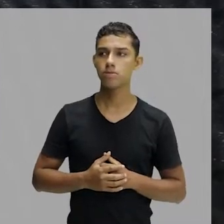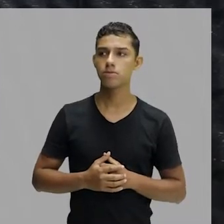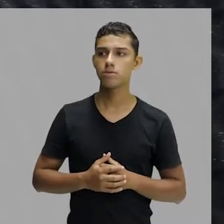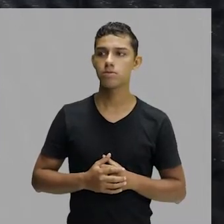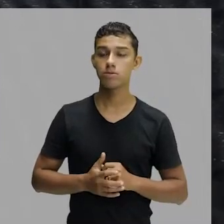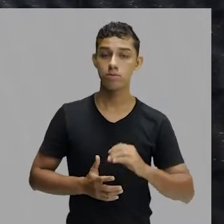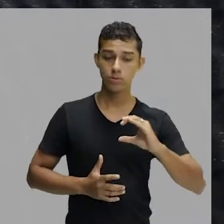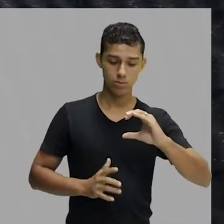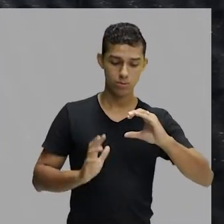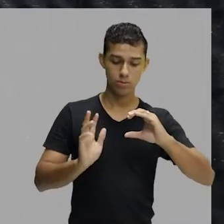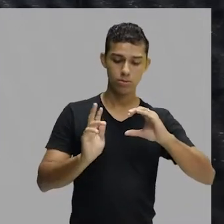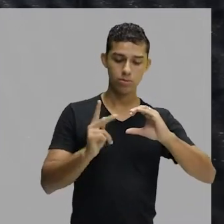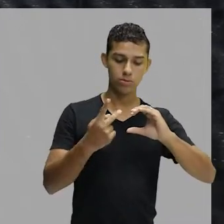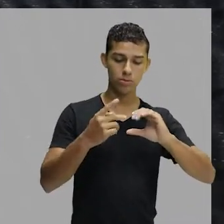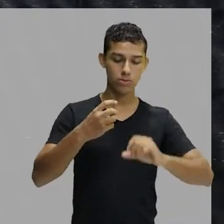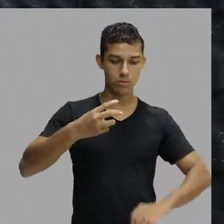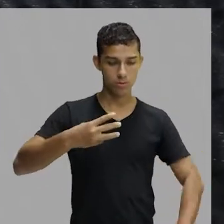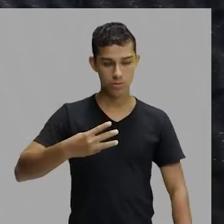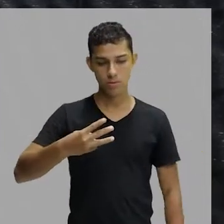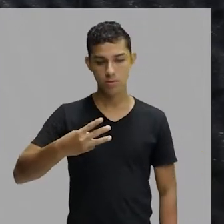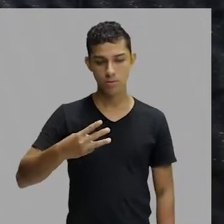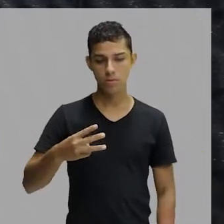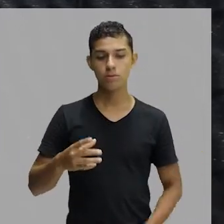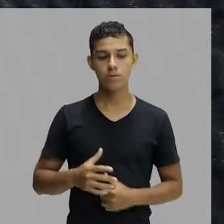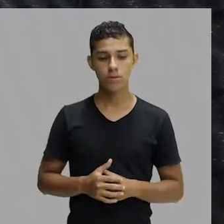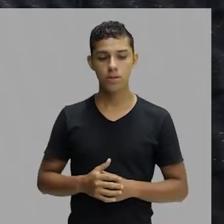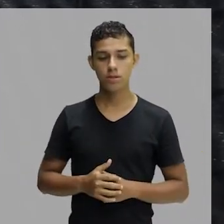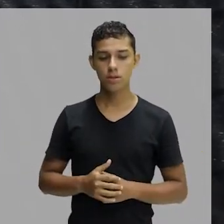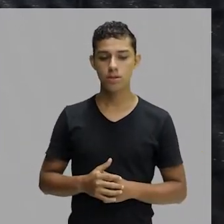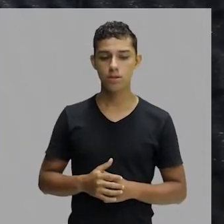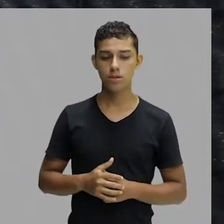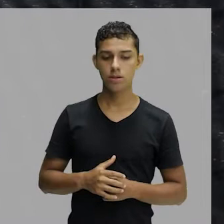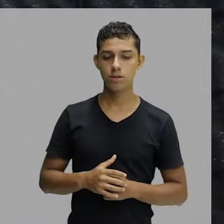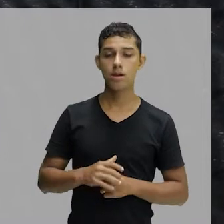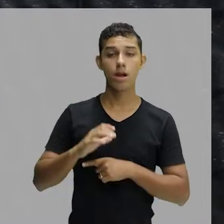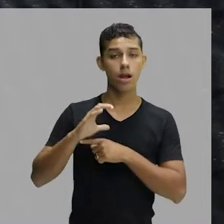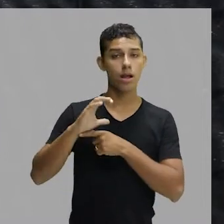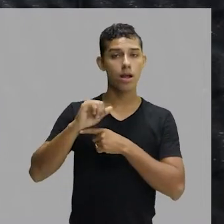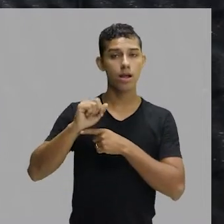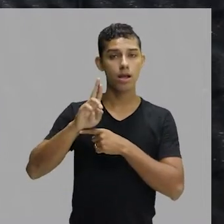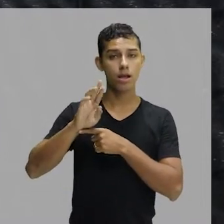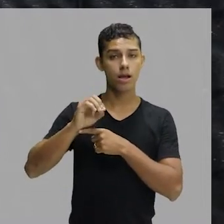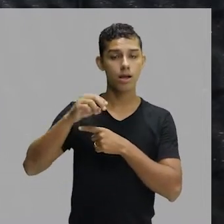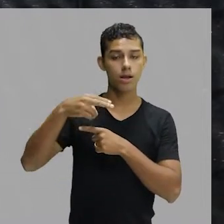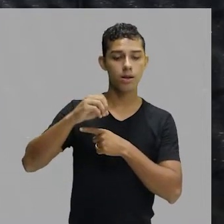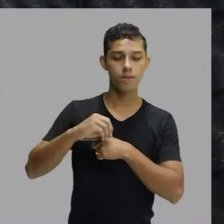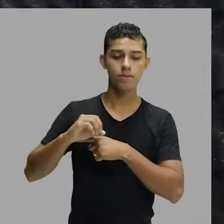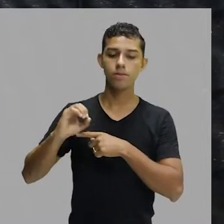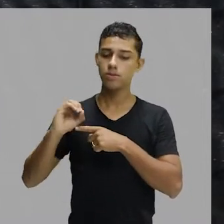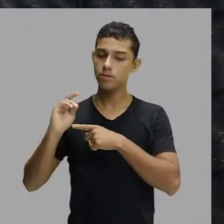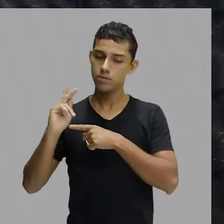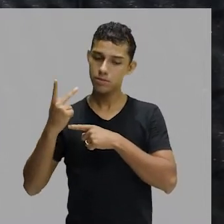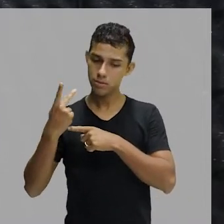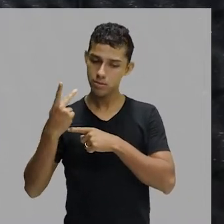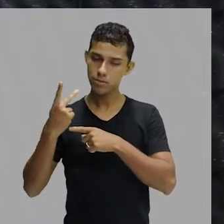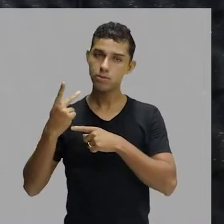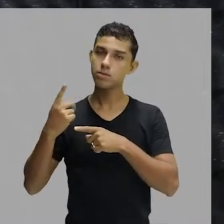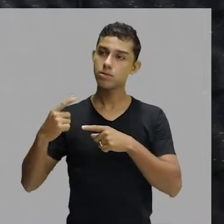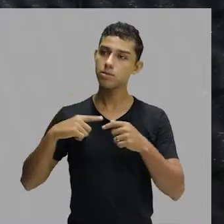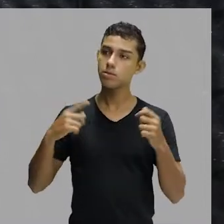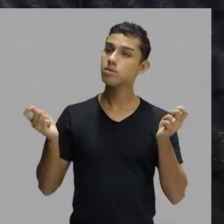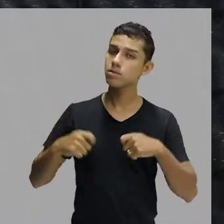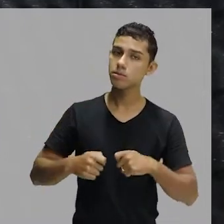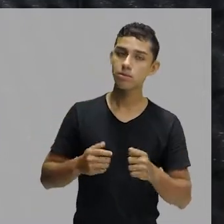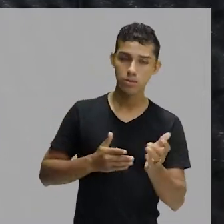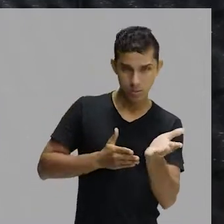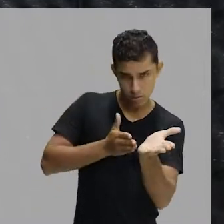CH3. Então, o carbono 1 é o carbono que tem a hidroxila, certo? E eu vou seguir